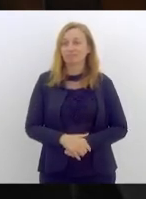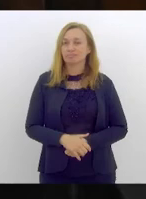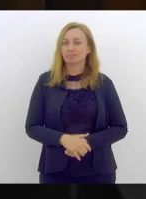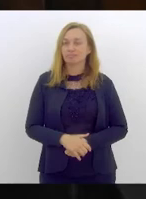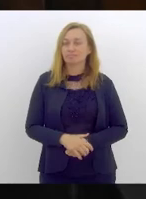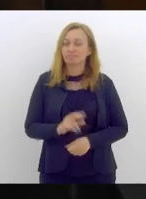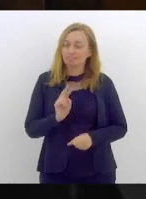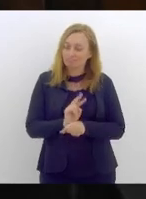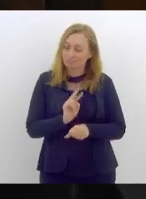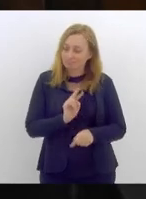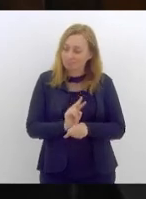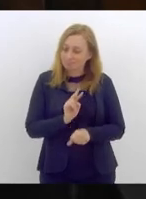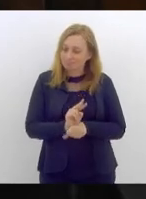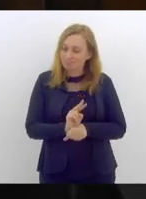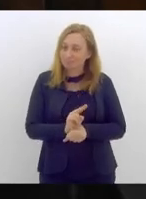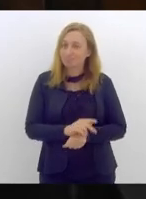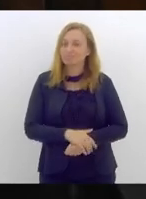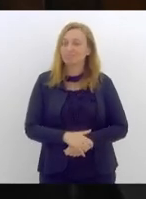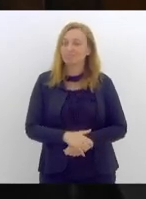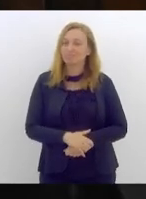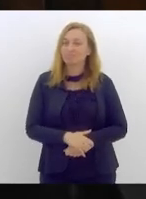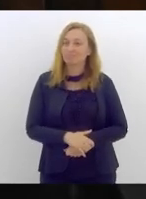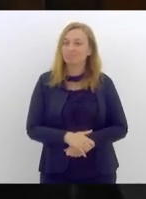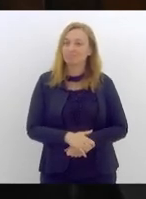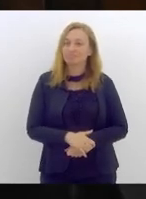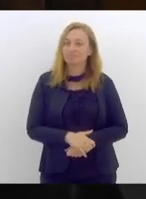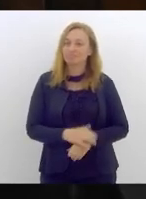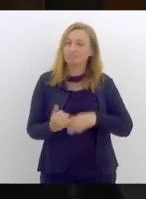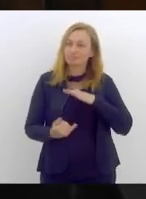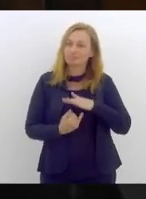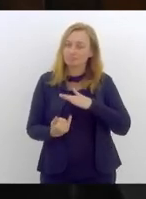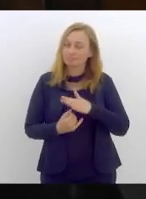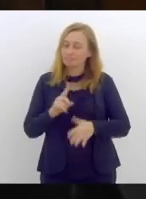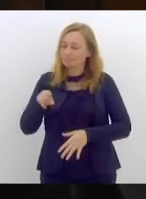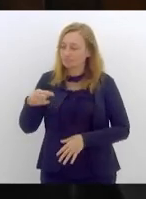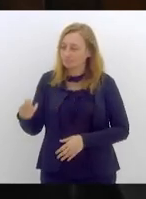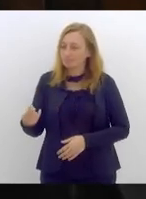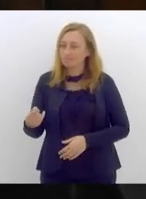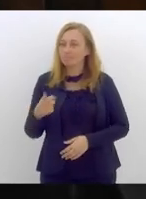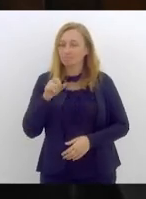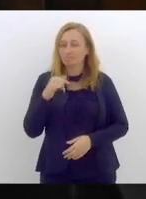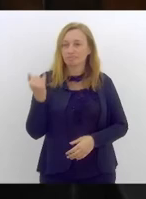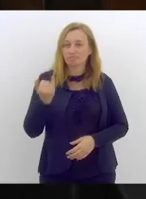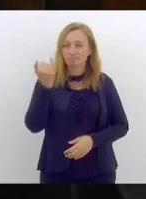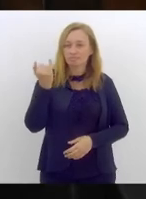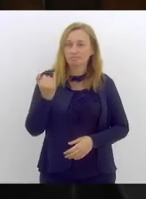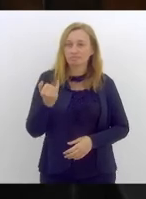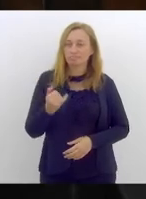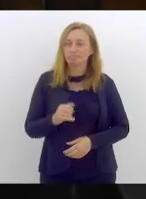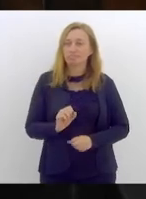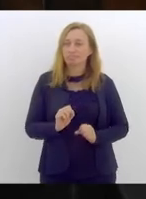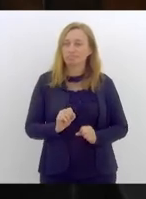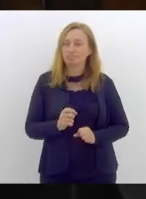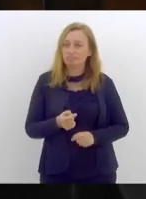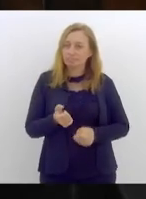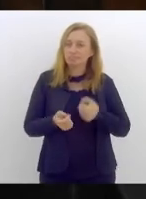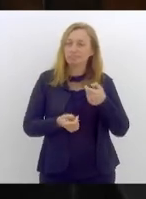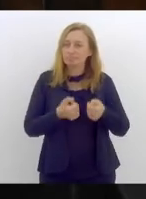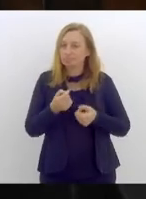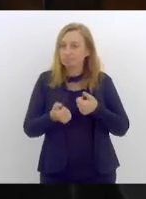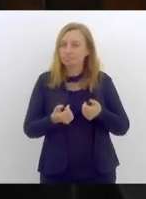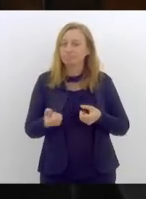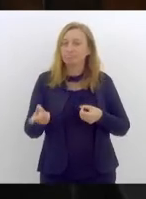preservado blindado por essas instituições e outras que são importantes para que a gente pouco a pouco